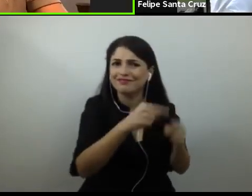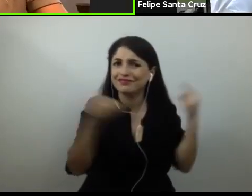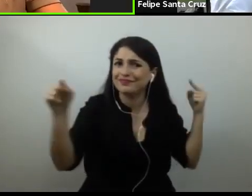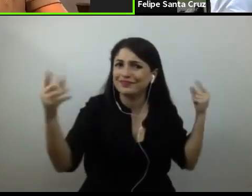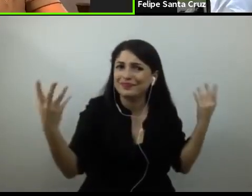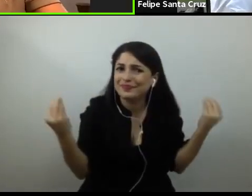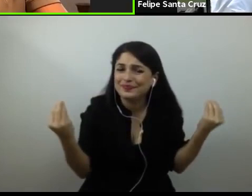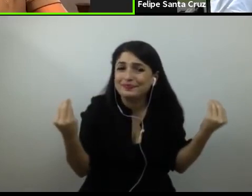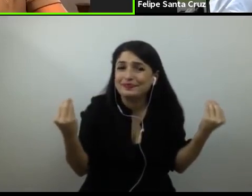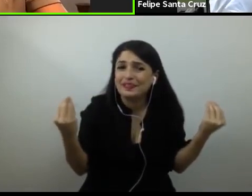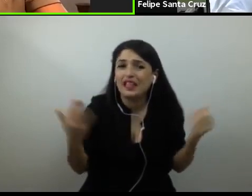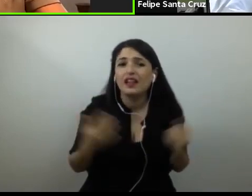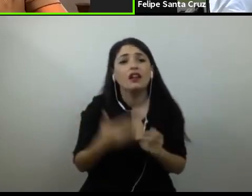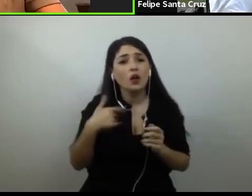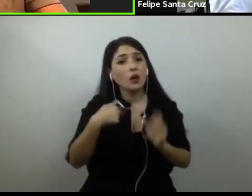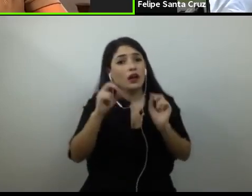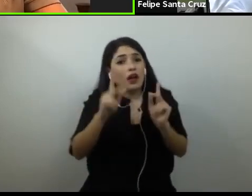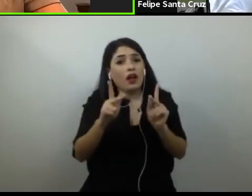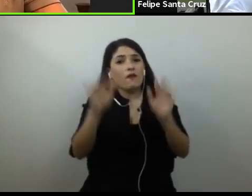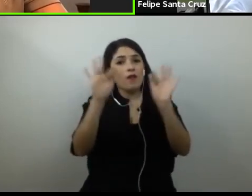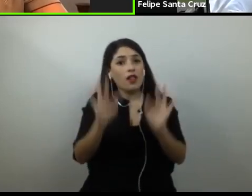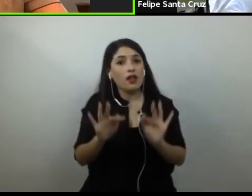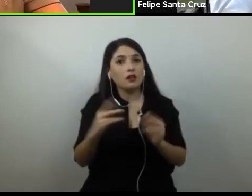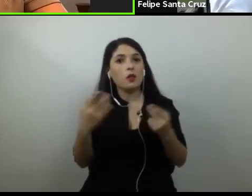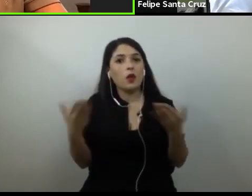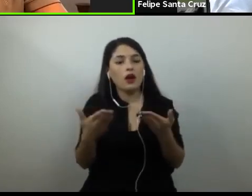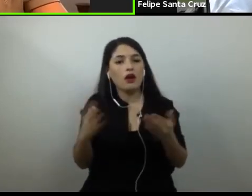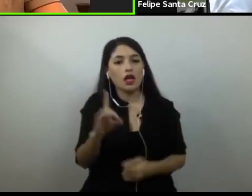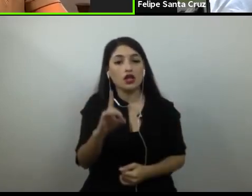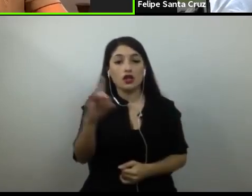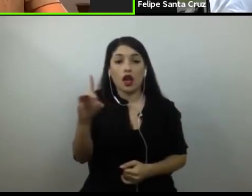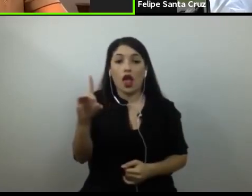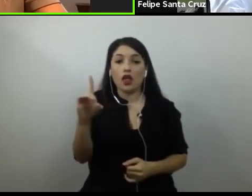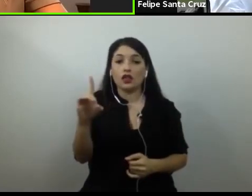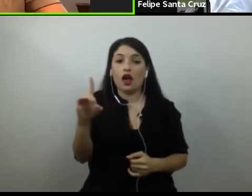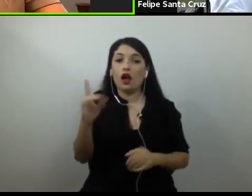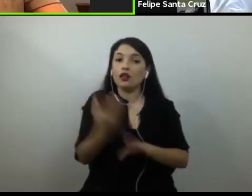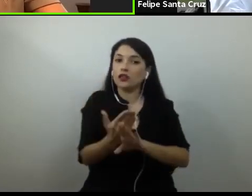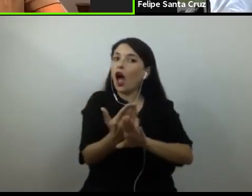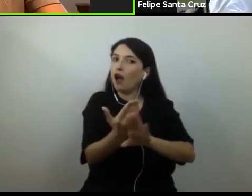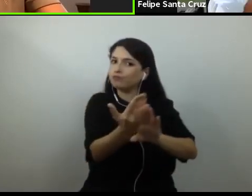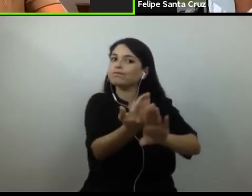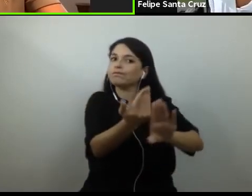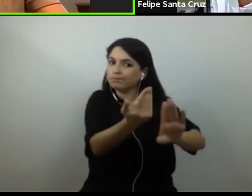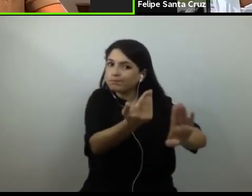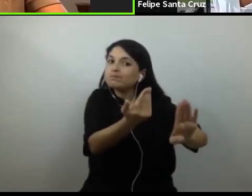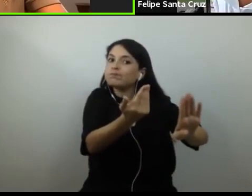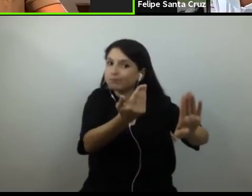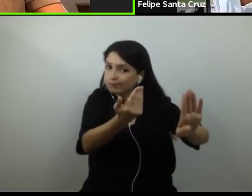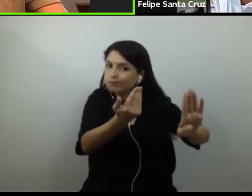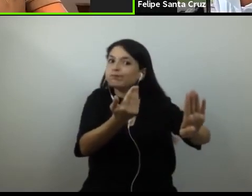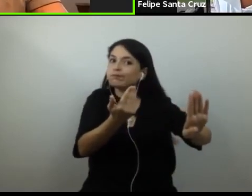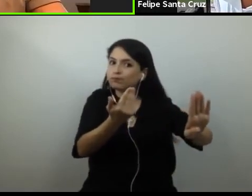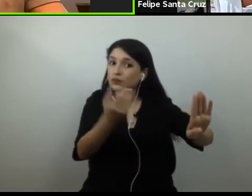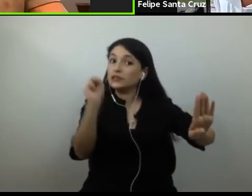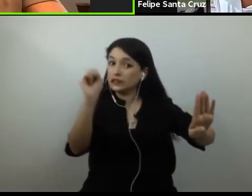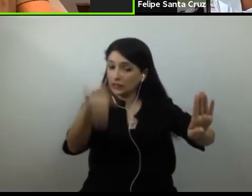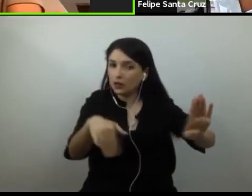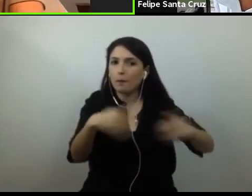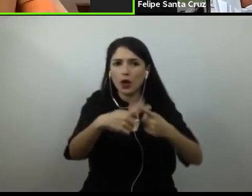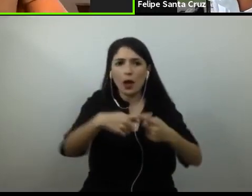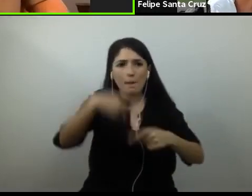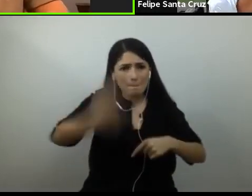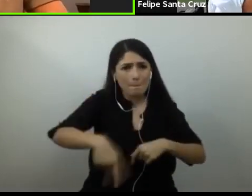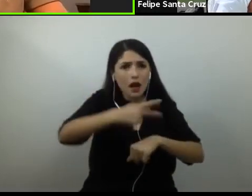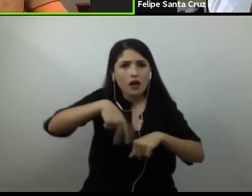hoje esteja se distanciando do governo Bolsonaro pela tragédia que está acontecendo no Brasil. Mas